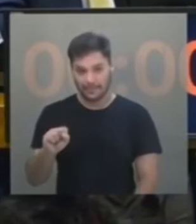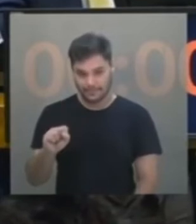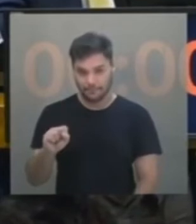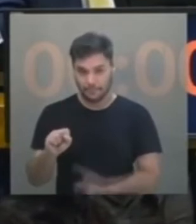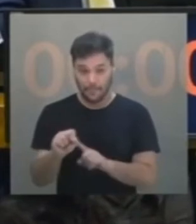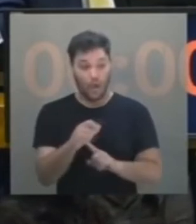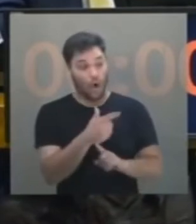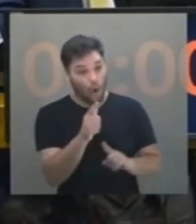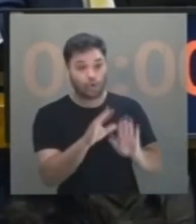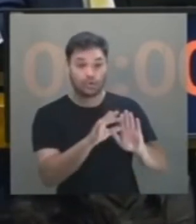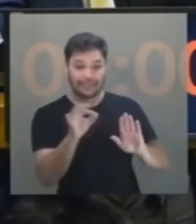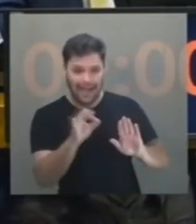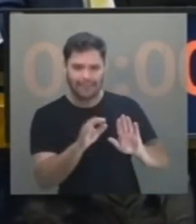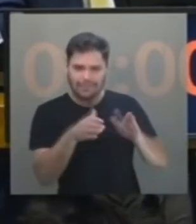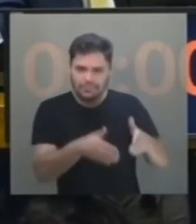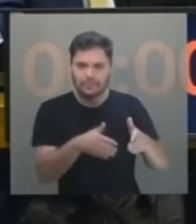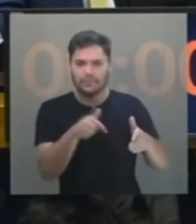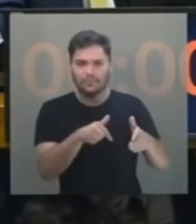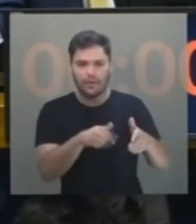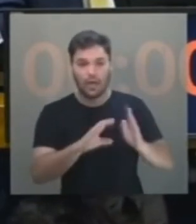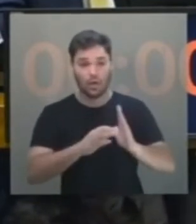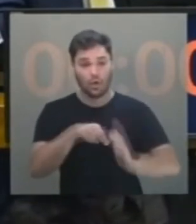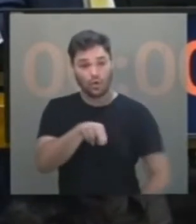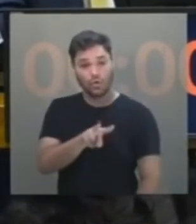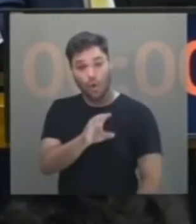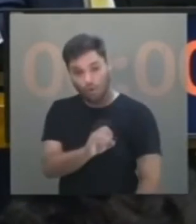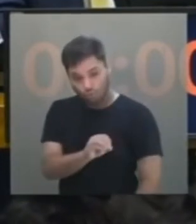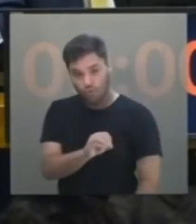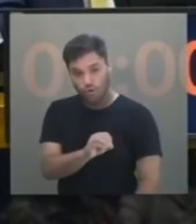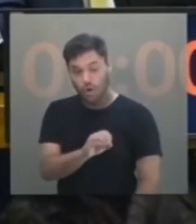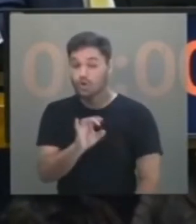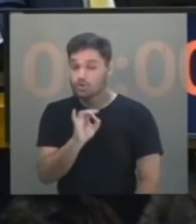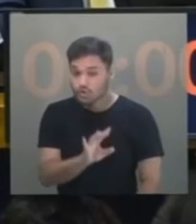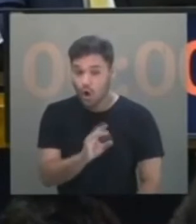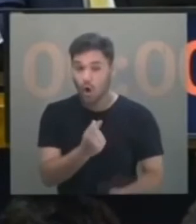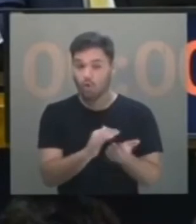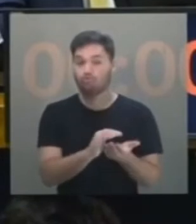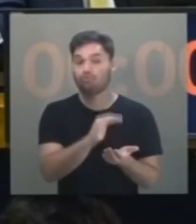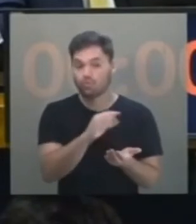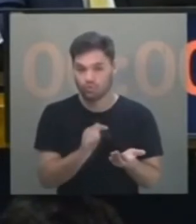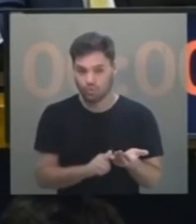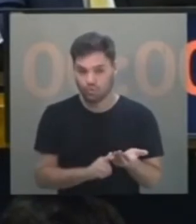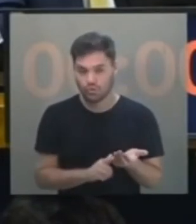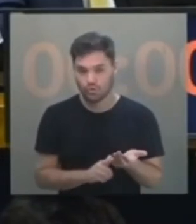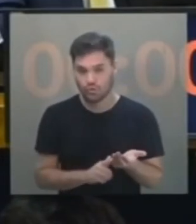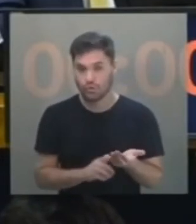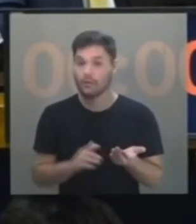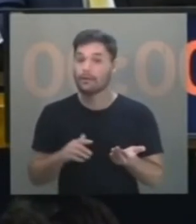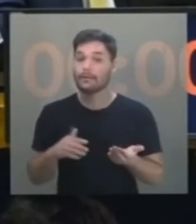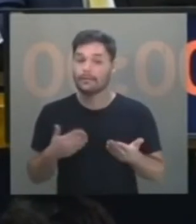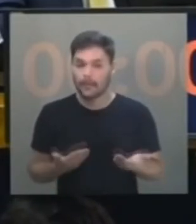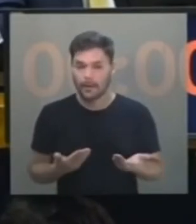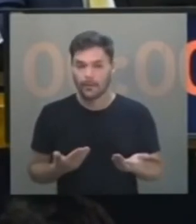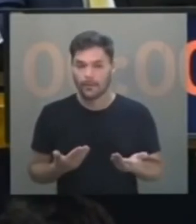do pele do Rio de Janeiro argumentou que o fundo é necessário já que existe a proibição de empresas